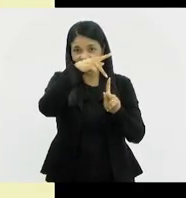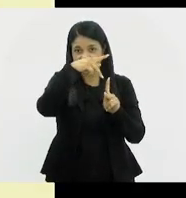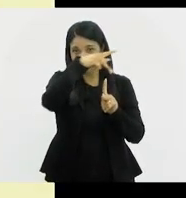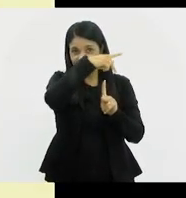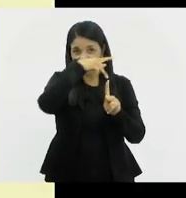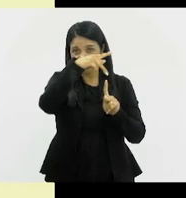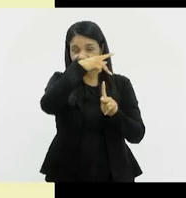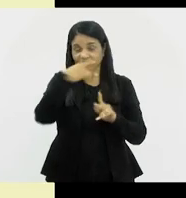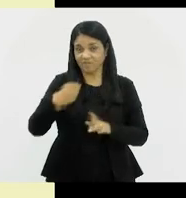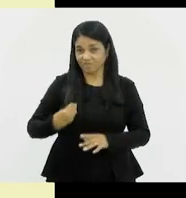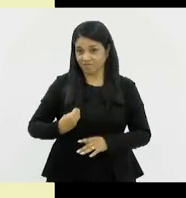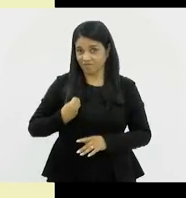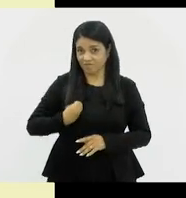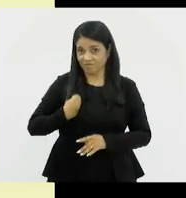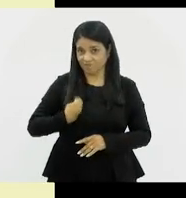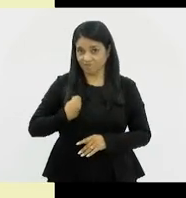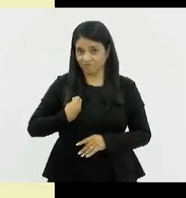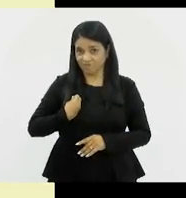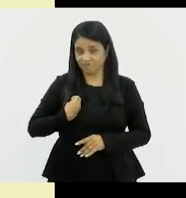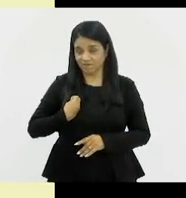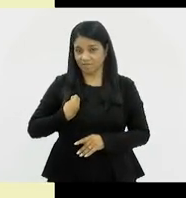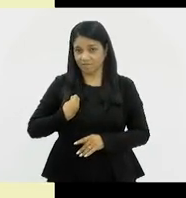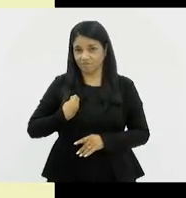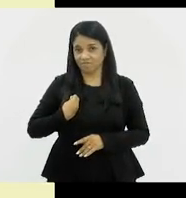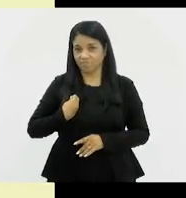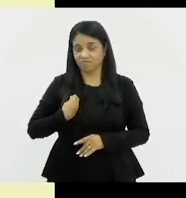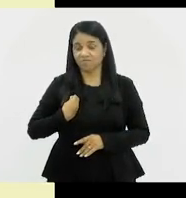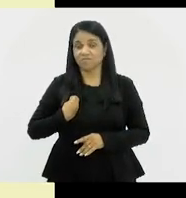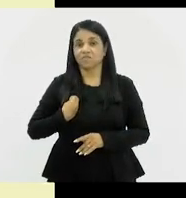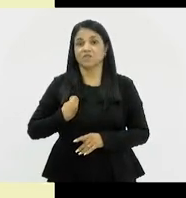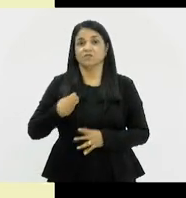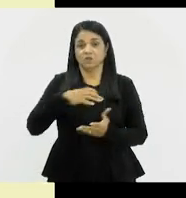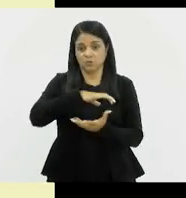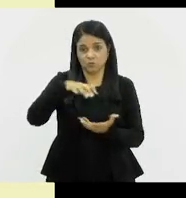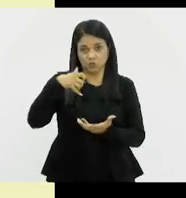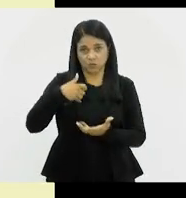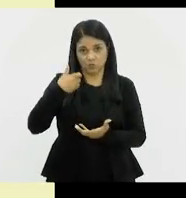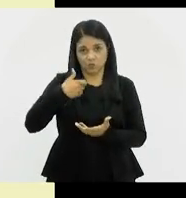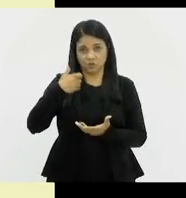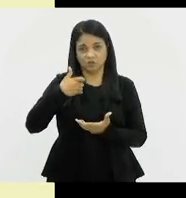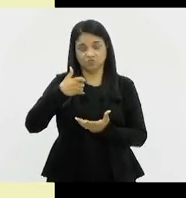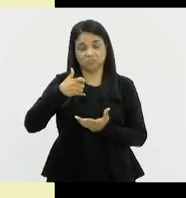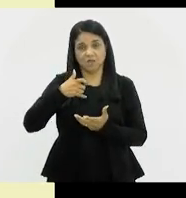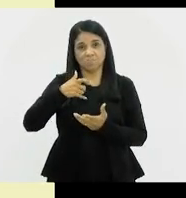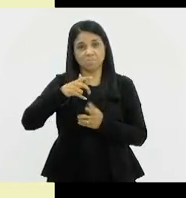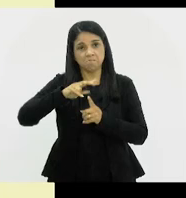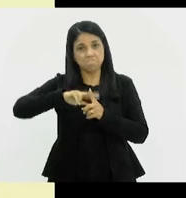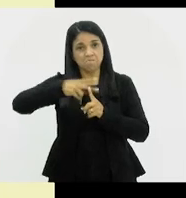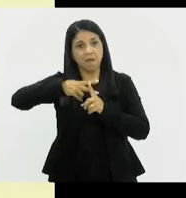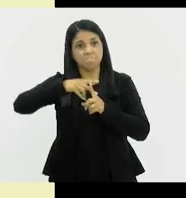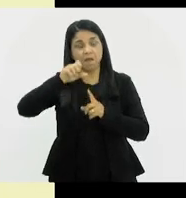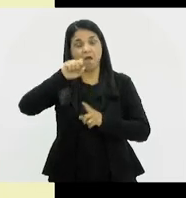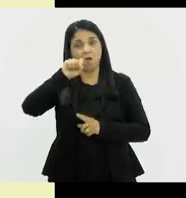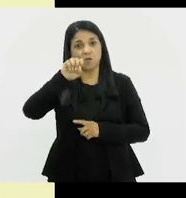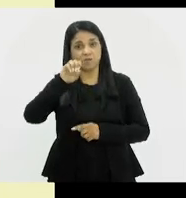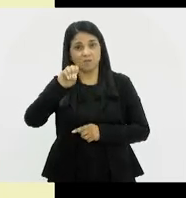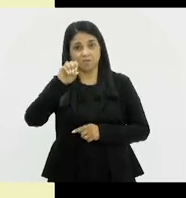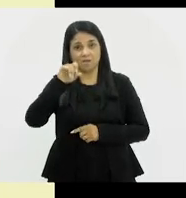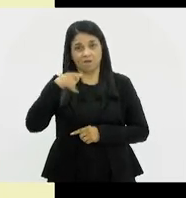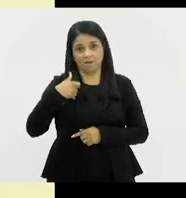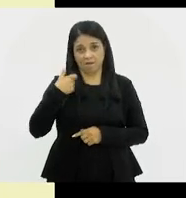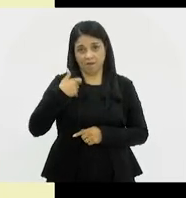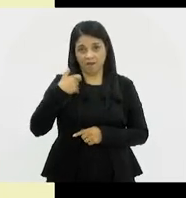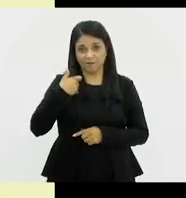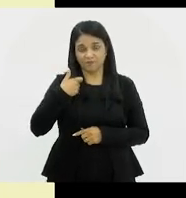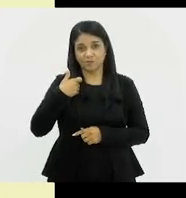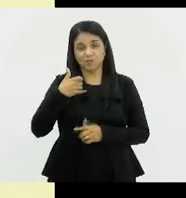de vida de nós está aumentando muito. 80 anos, tanto que em